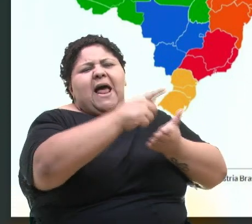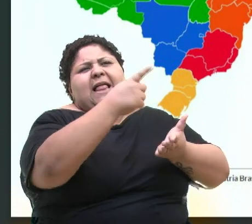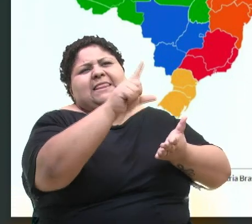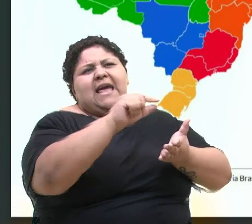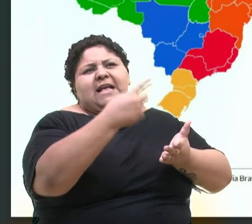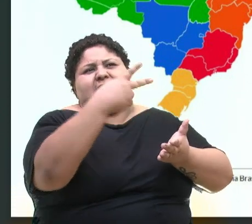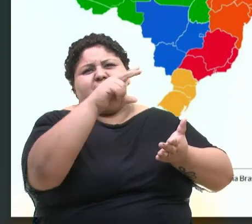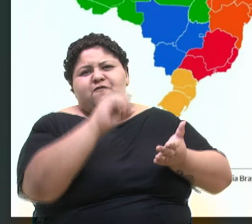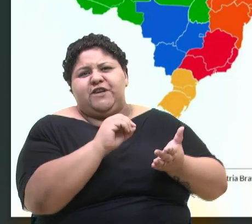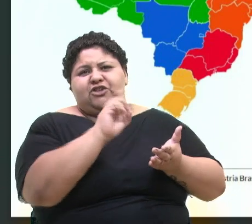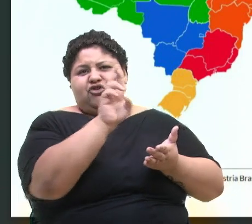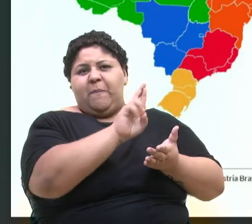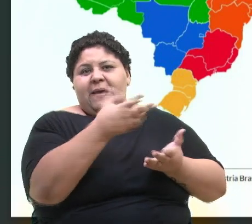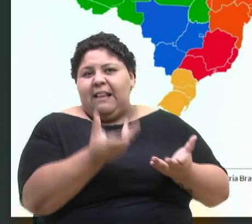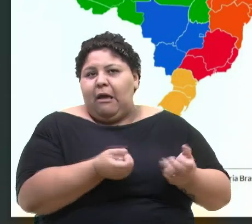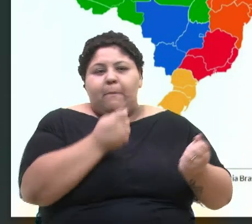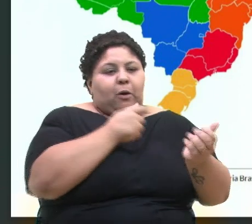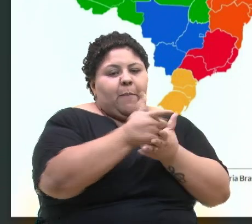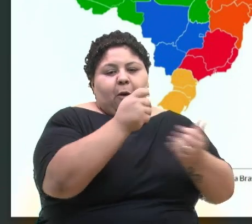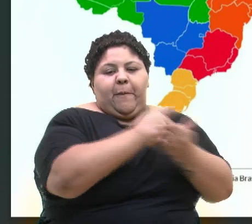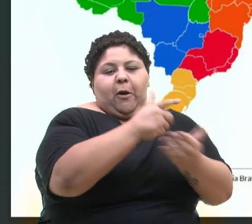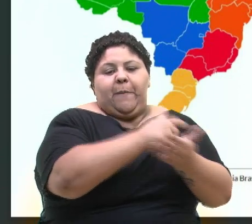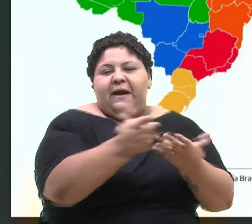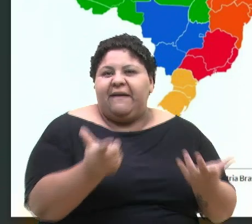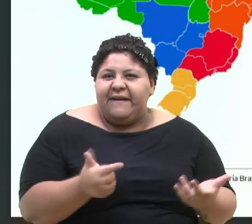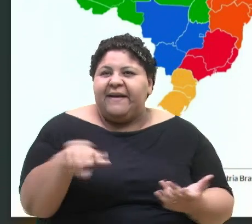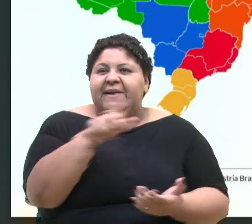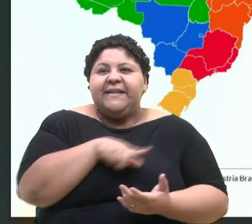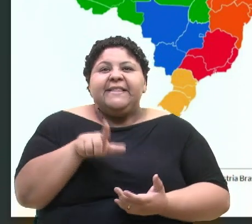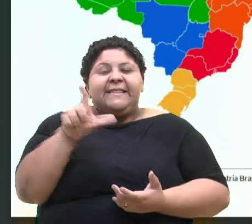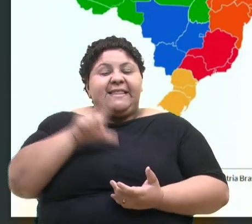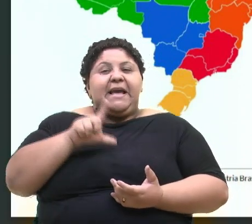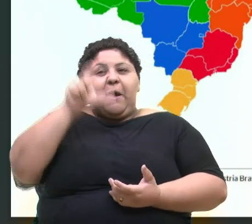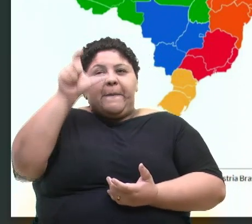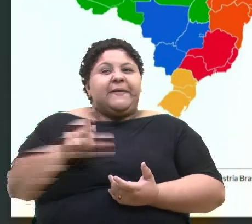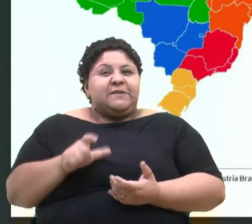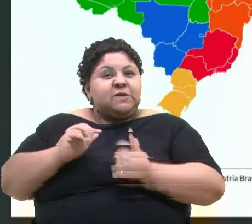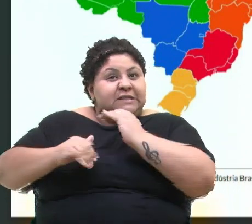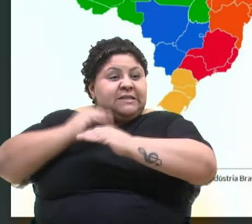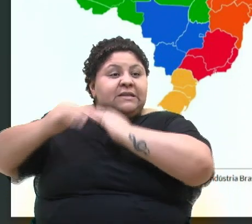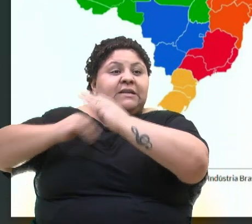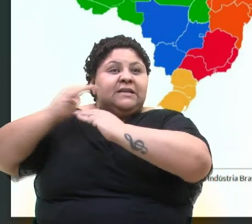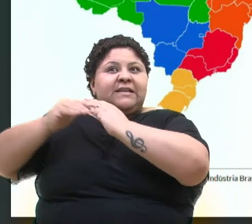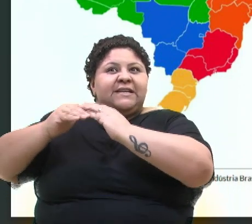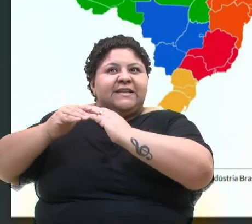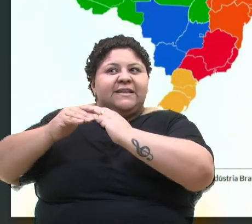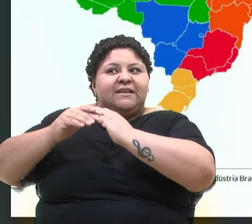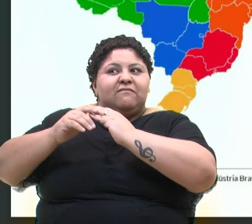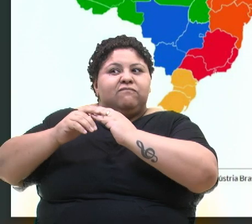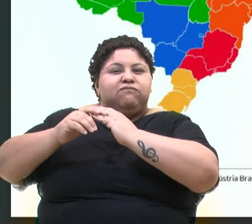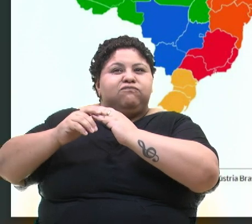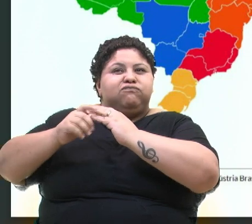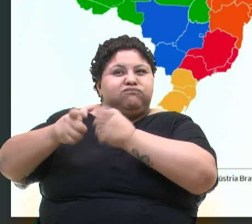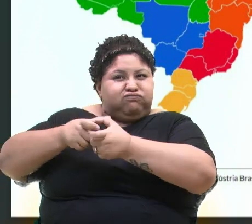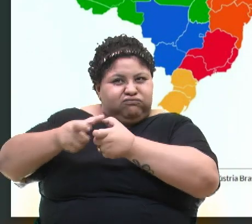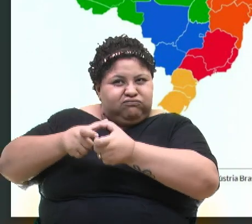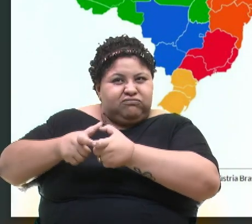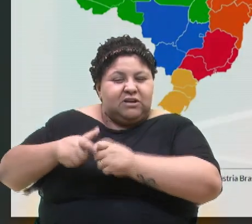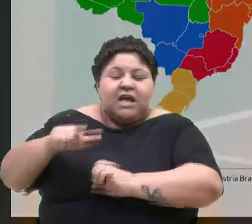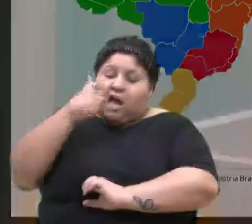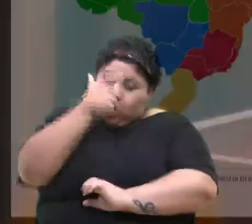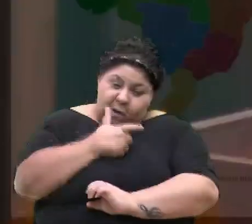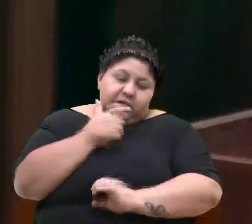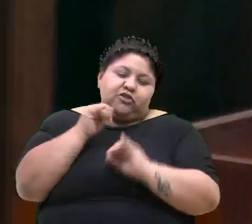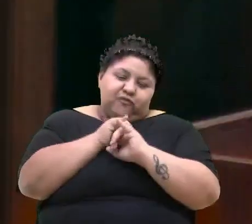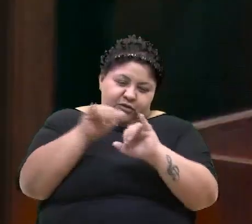a força, para comprar não sei o quê, né? Nós temos pessoas que estão desenvolvendo isso nesses jogos. Então, eu acho que são dados